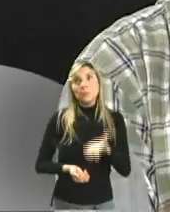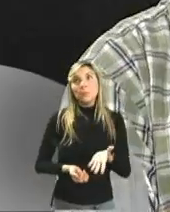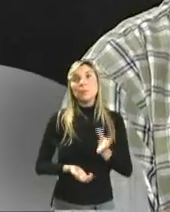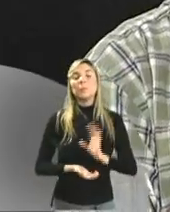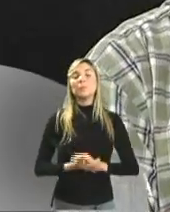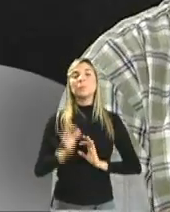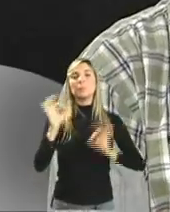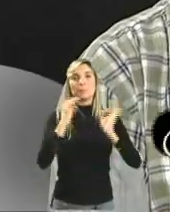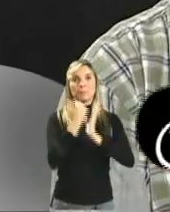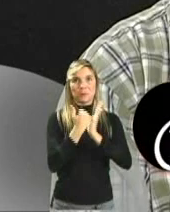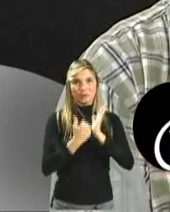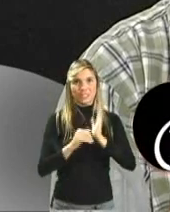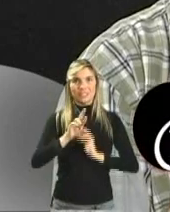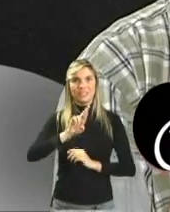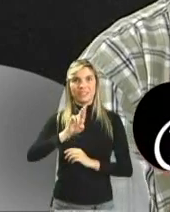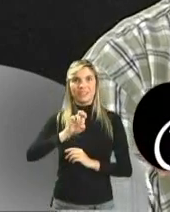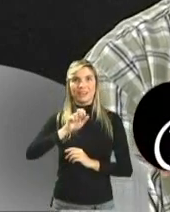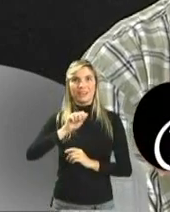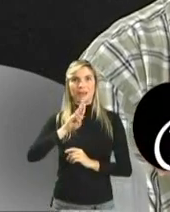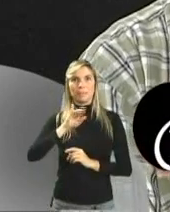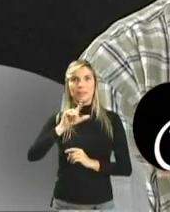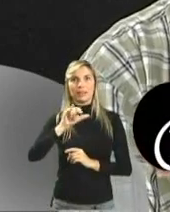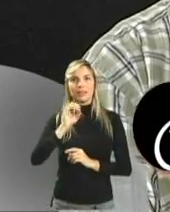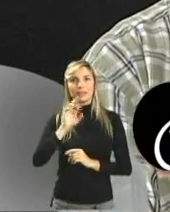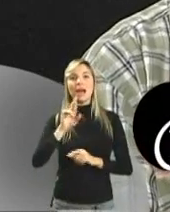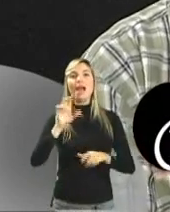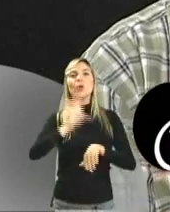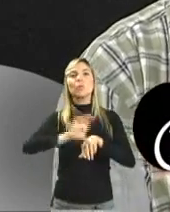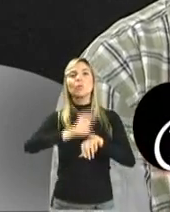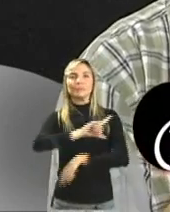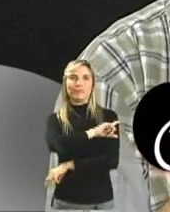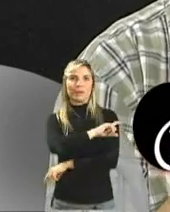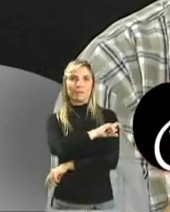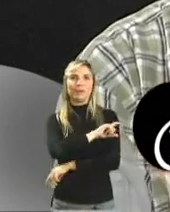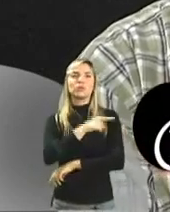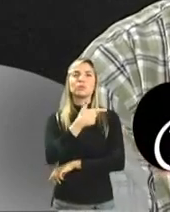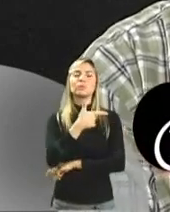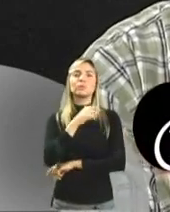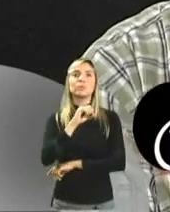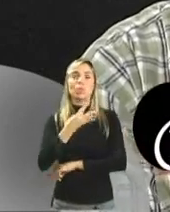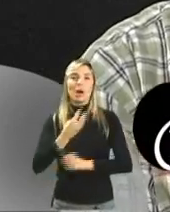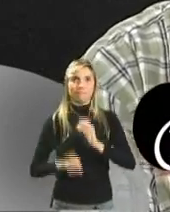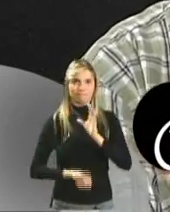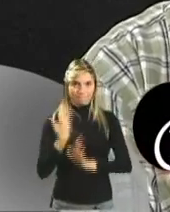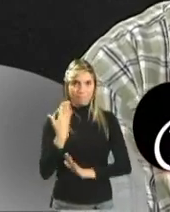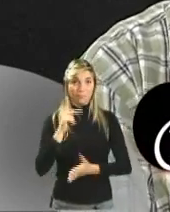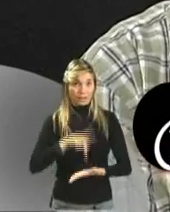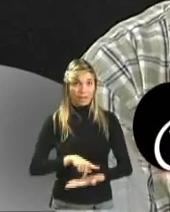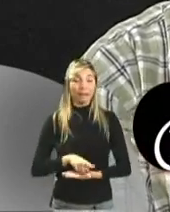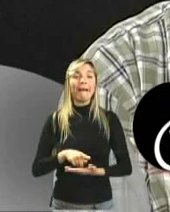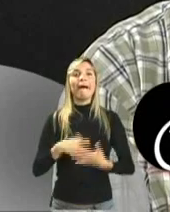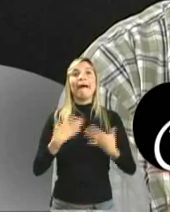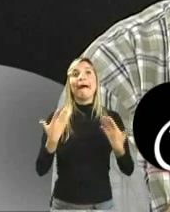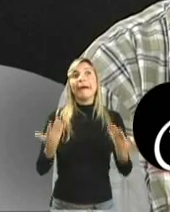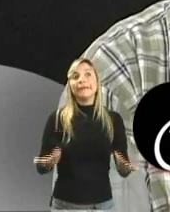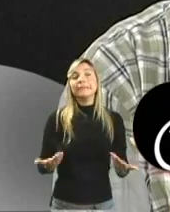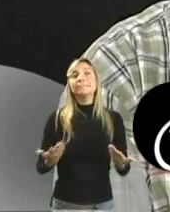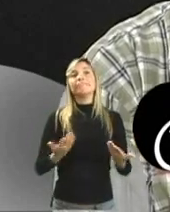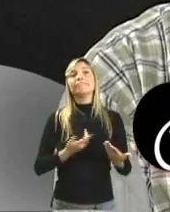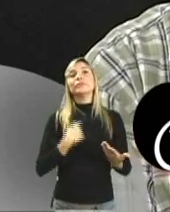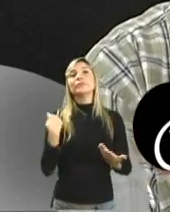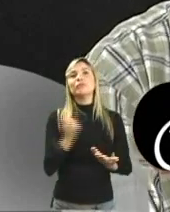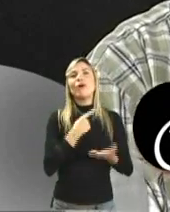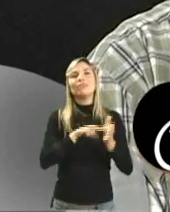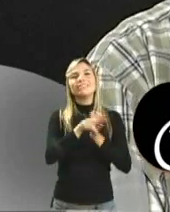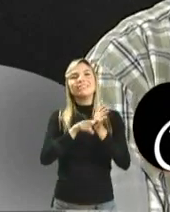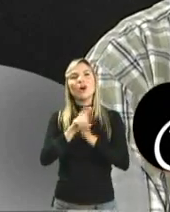na realidade o projeto Reabilitar ele já existe aqui no curso de enfermagem desde 2004, quando nós começamos a trabalhar